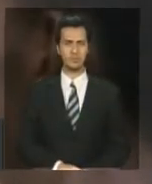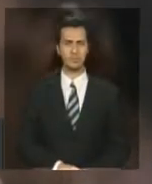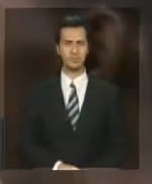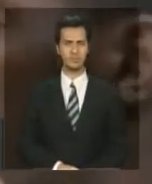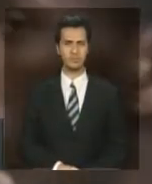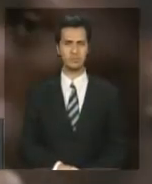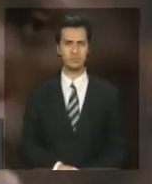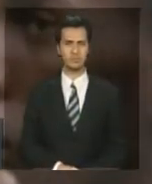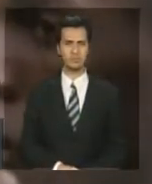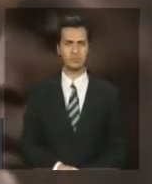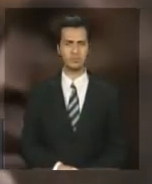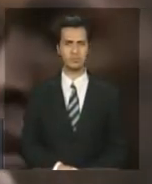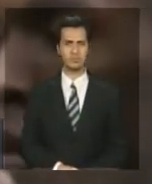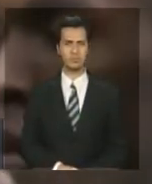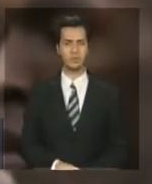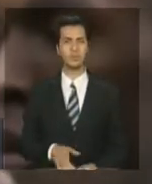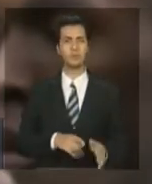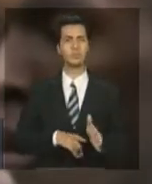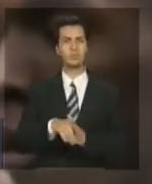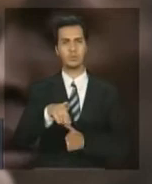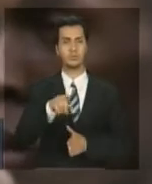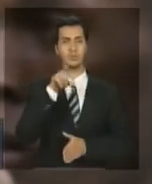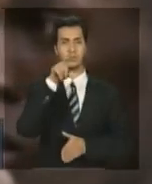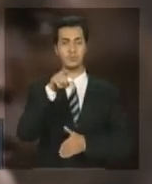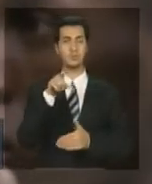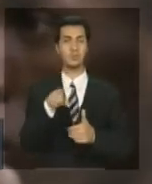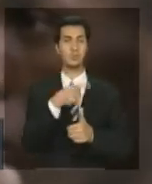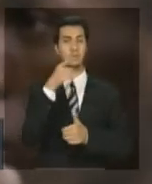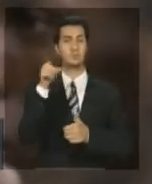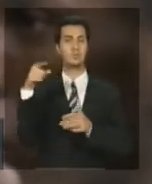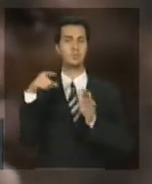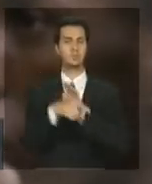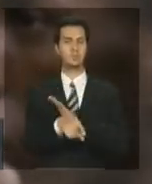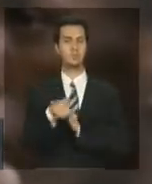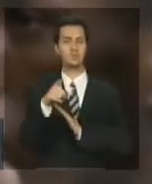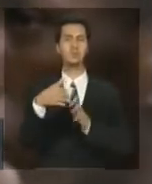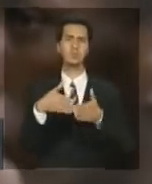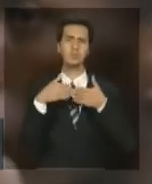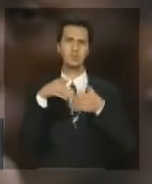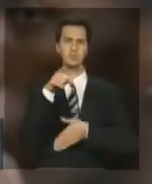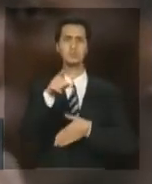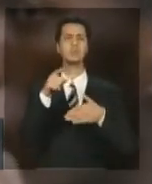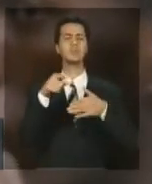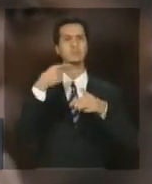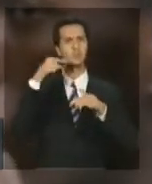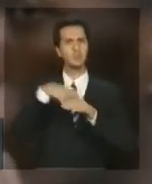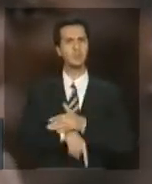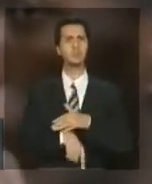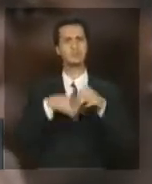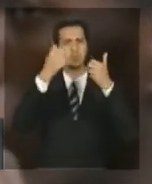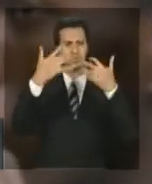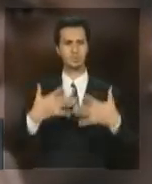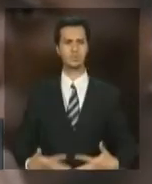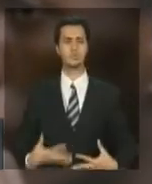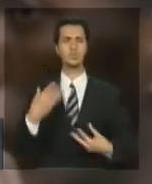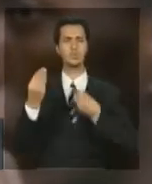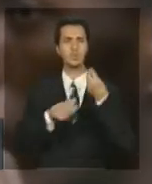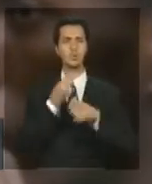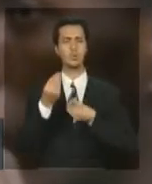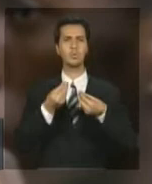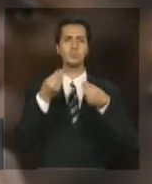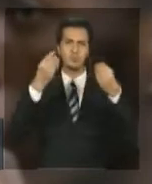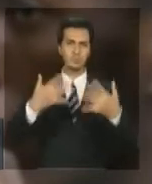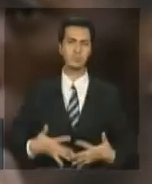da primeira questão que o colega levantou de meio ambiente, eu queria apenas que a senhora aprofundasse um pouco a questão de meio